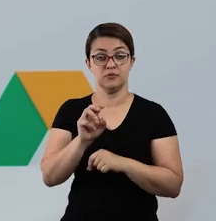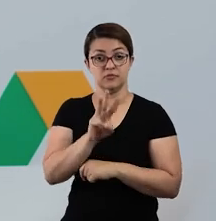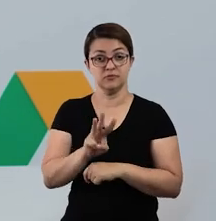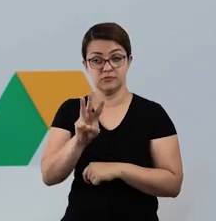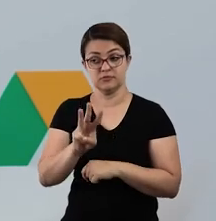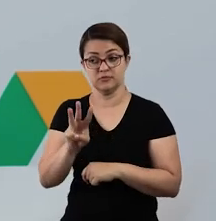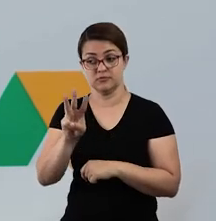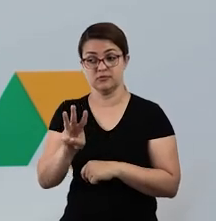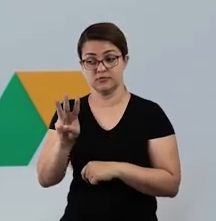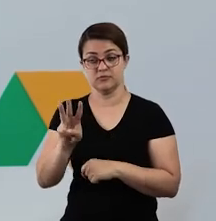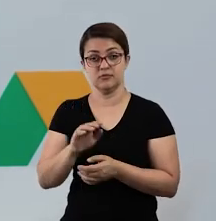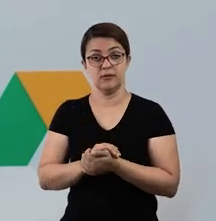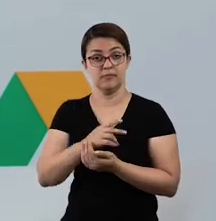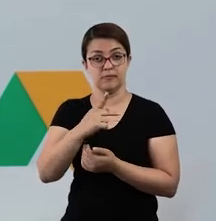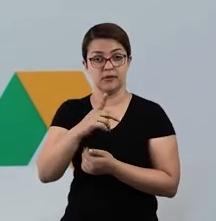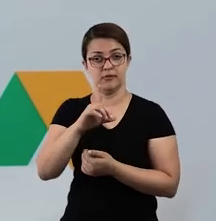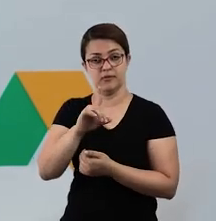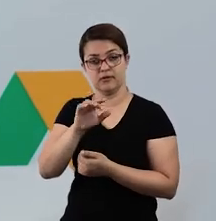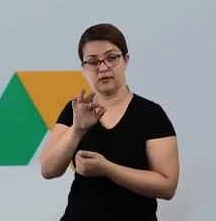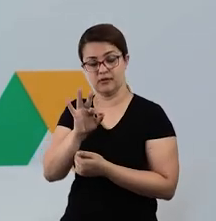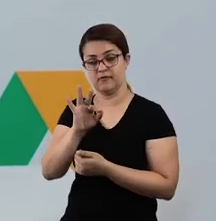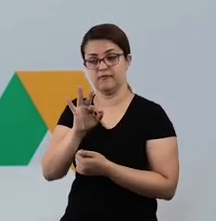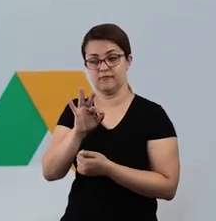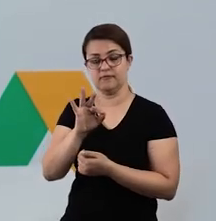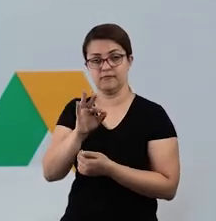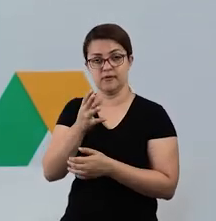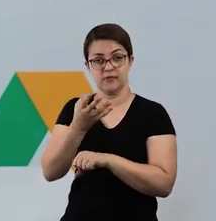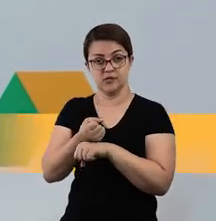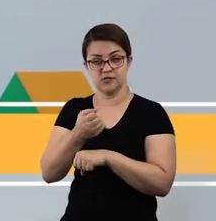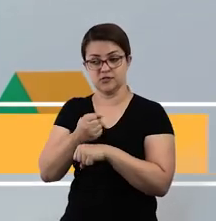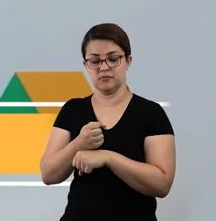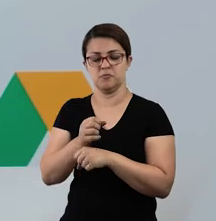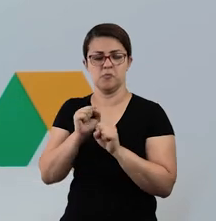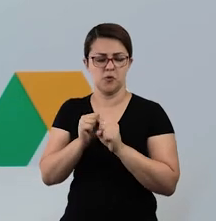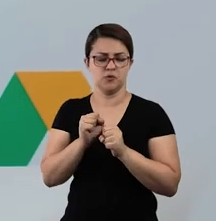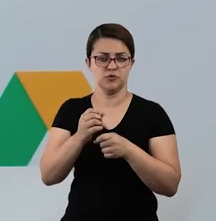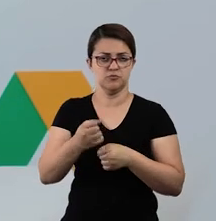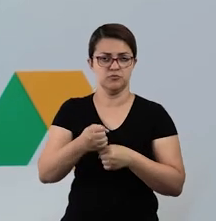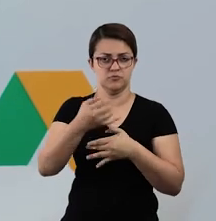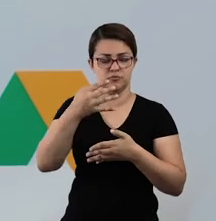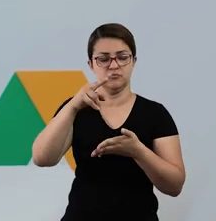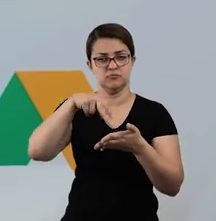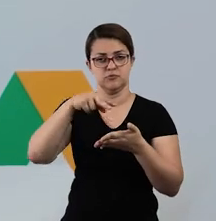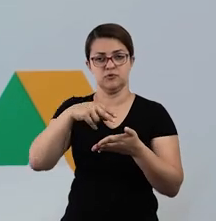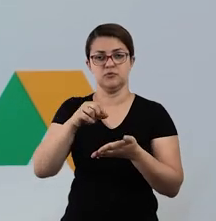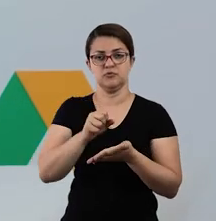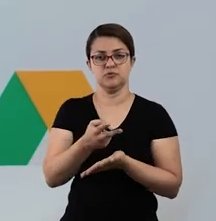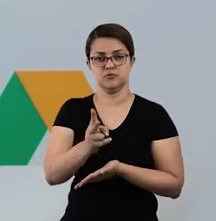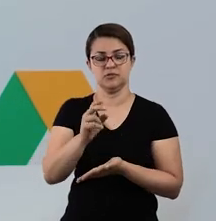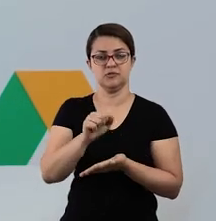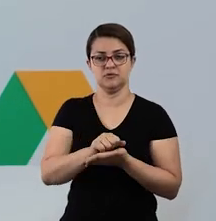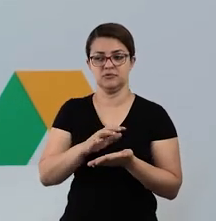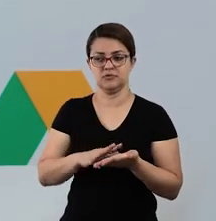no site em PDF, tá? Então você pode ir lá ler e continuar fazendo as atividades. Só não